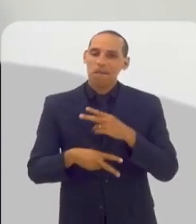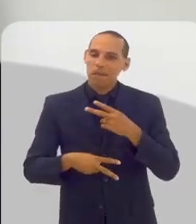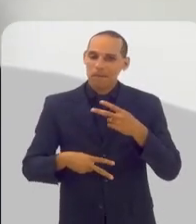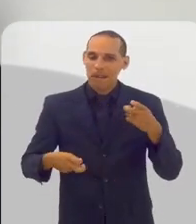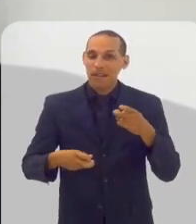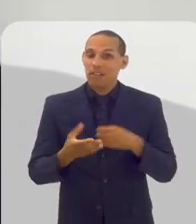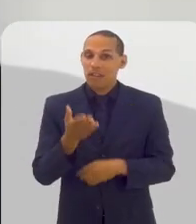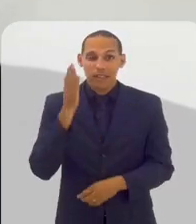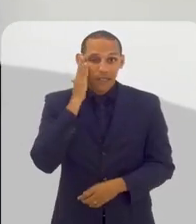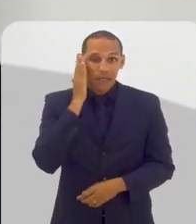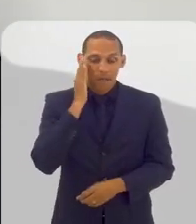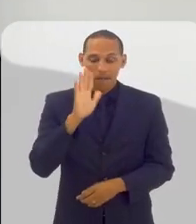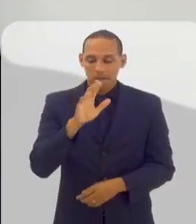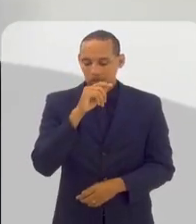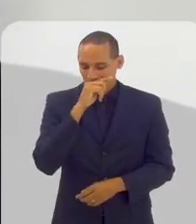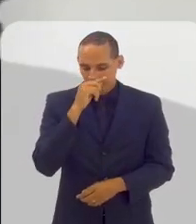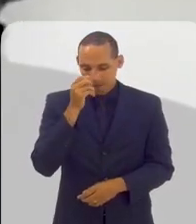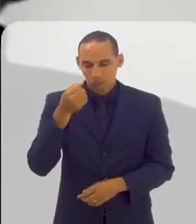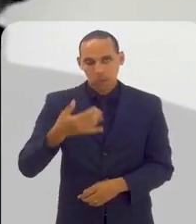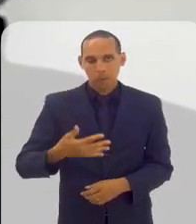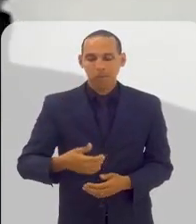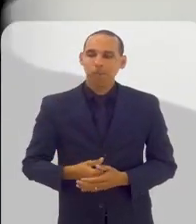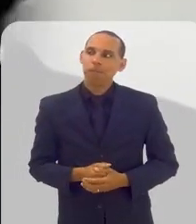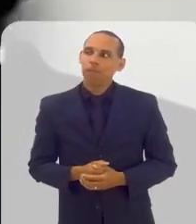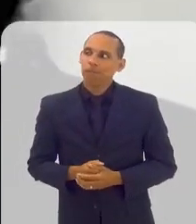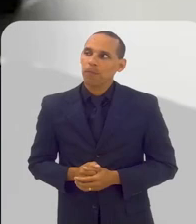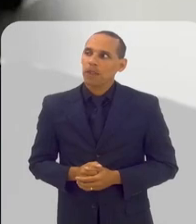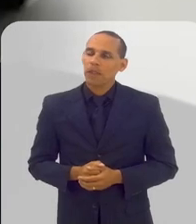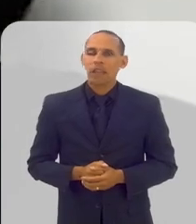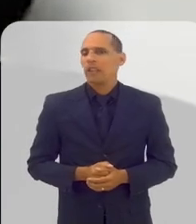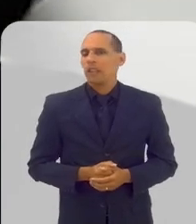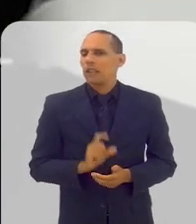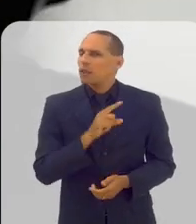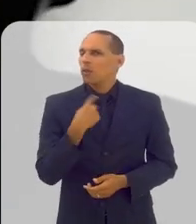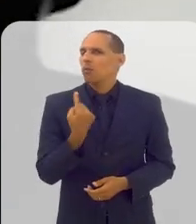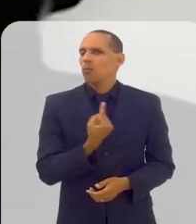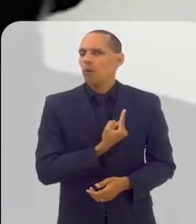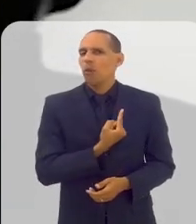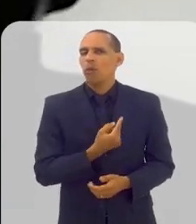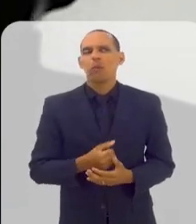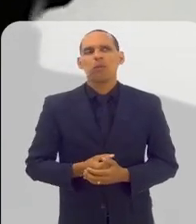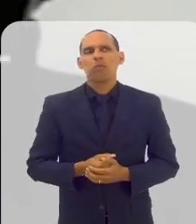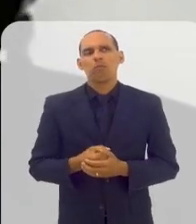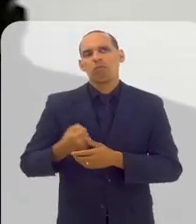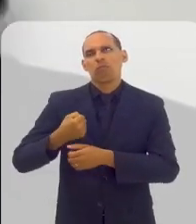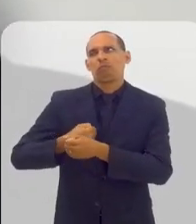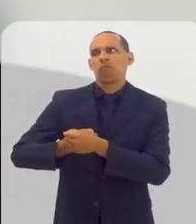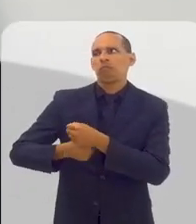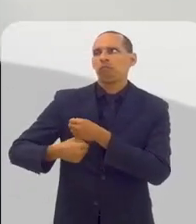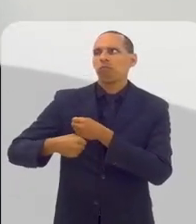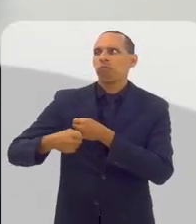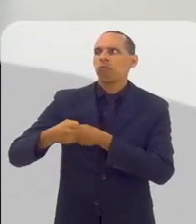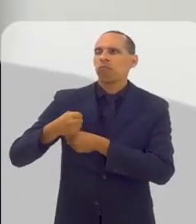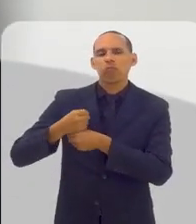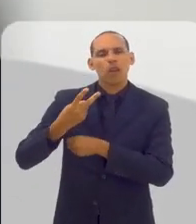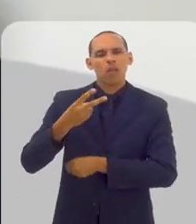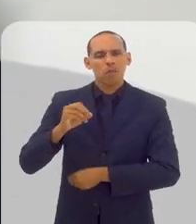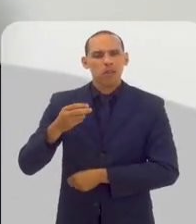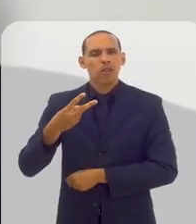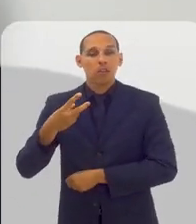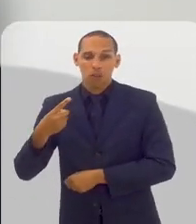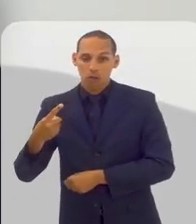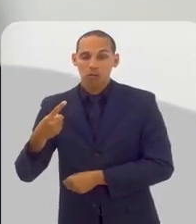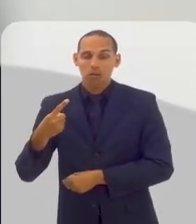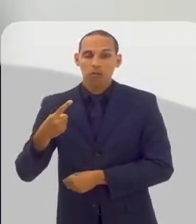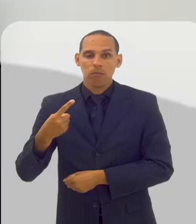mais ou menos a atuação do SEBRAE Você tem uma ideia nós tivemos no